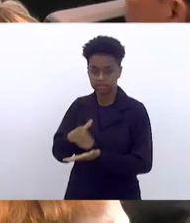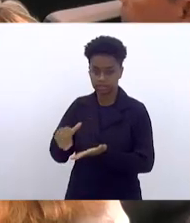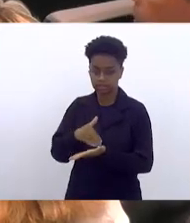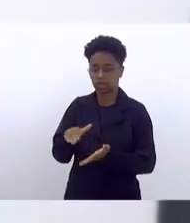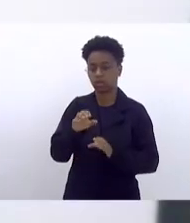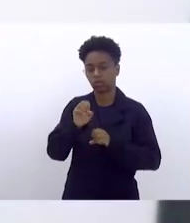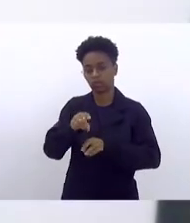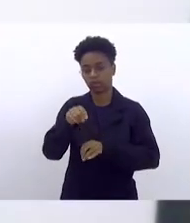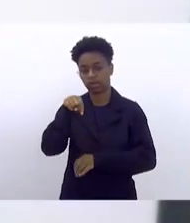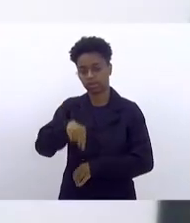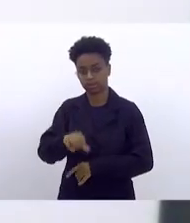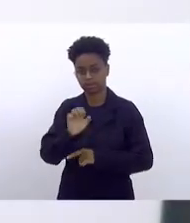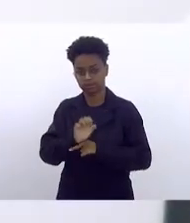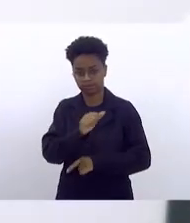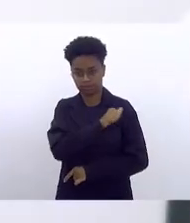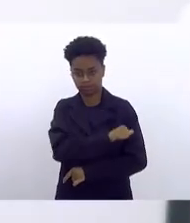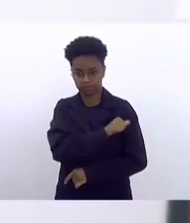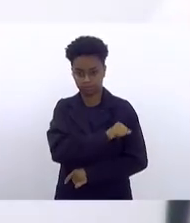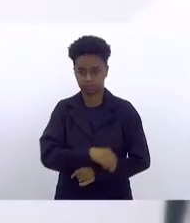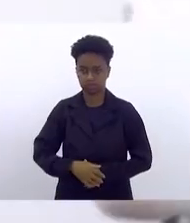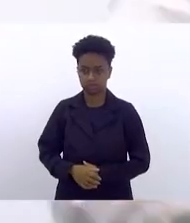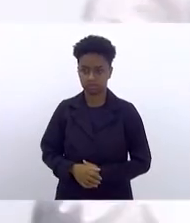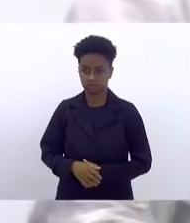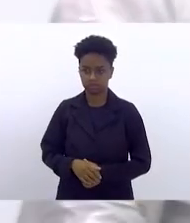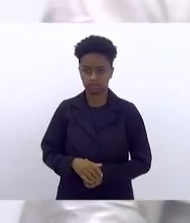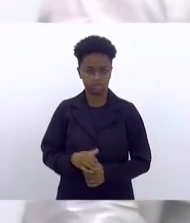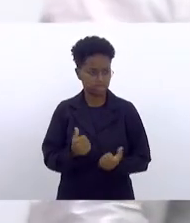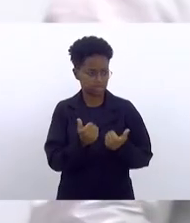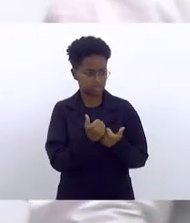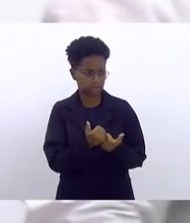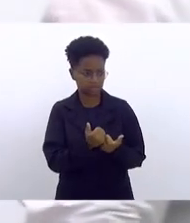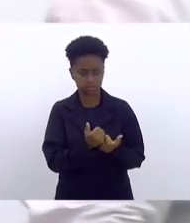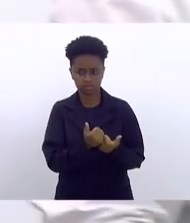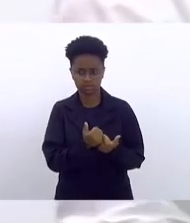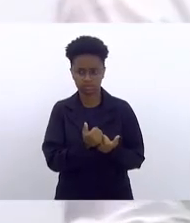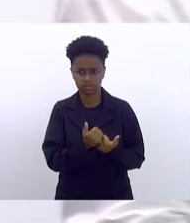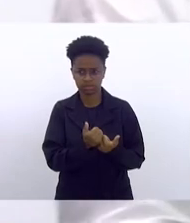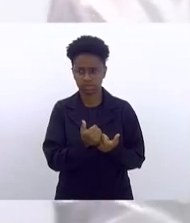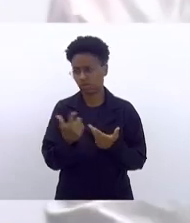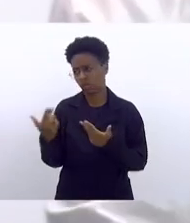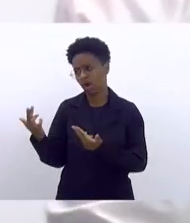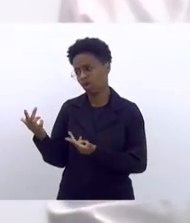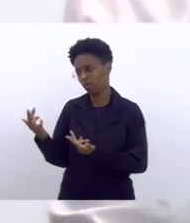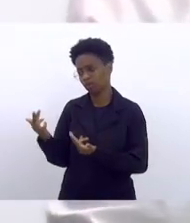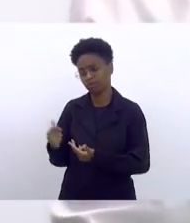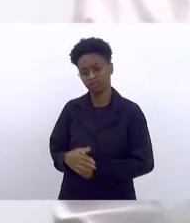do estado do Rio de Janeiro assistência social então você foi igual a mim então